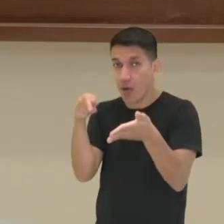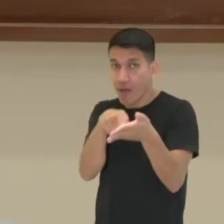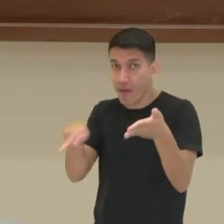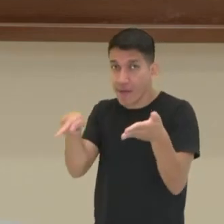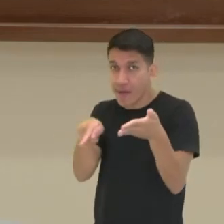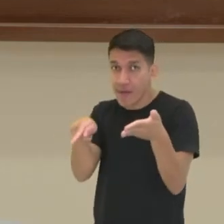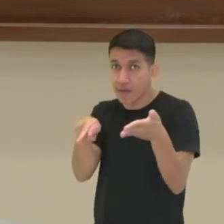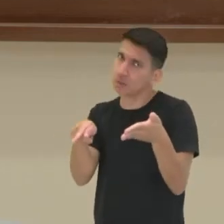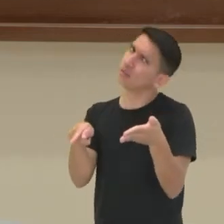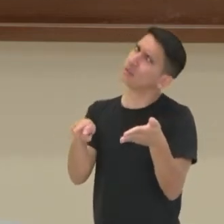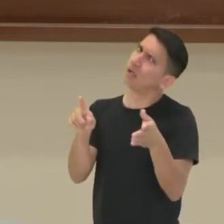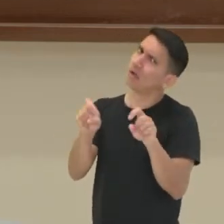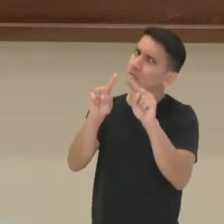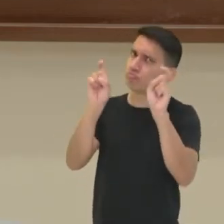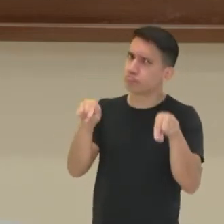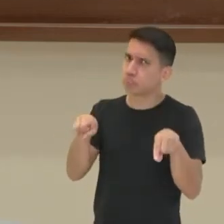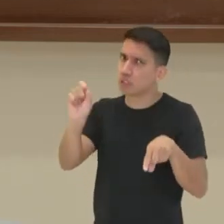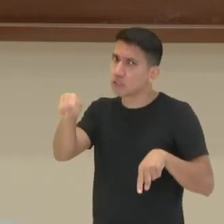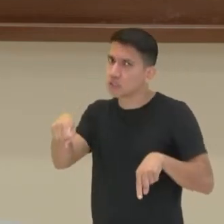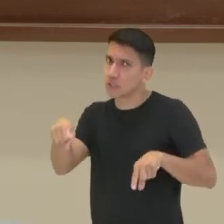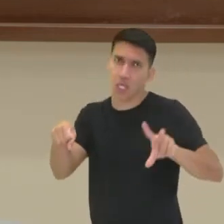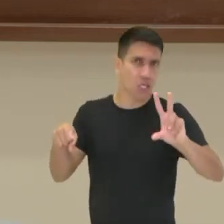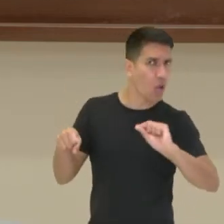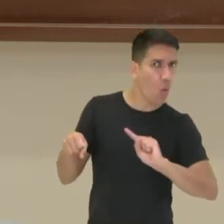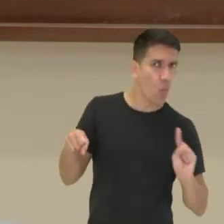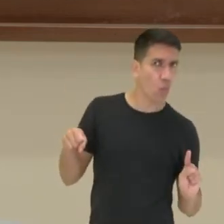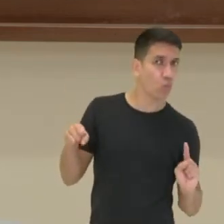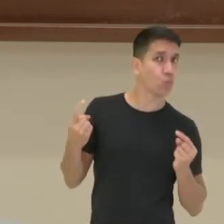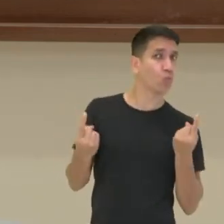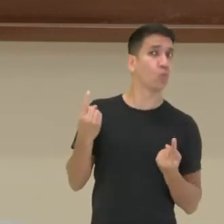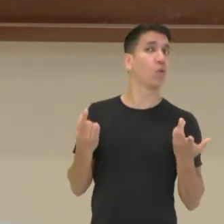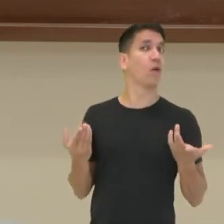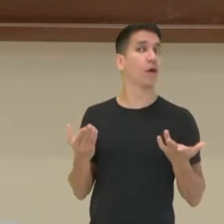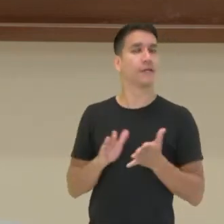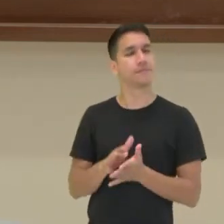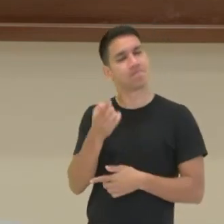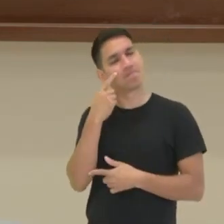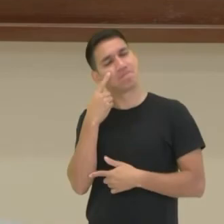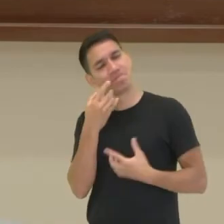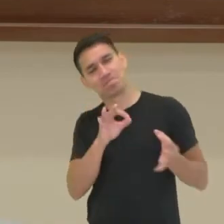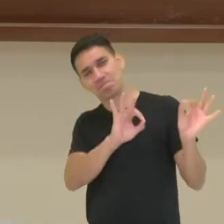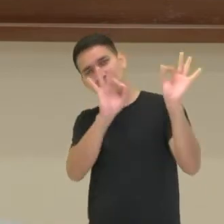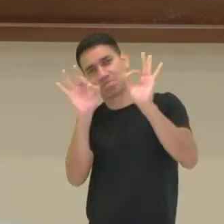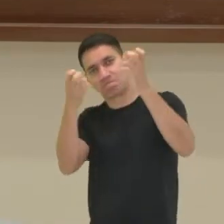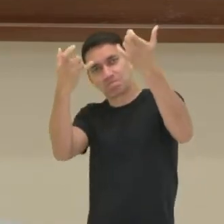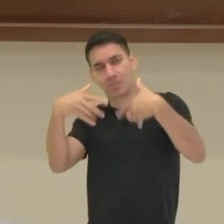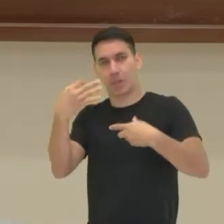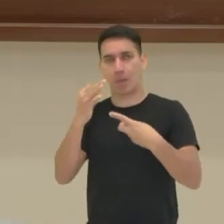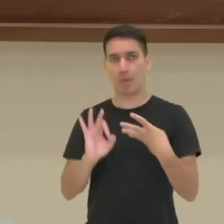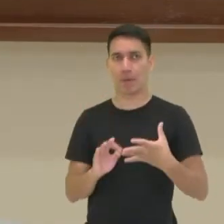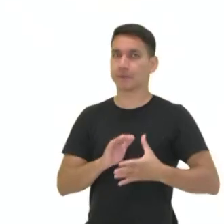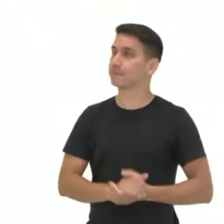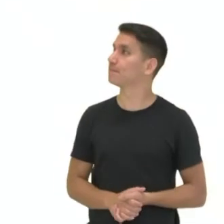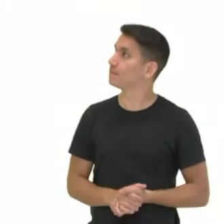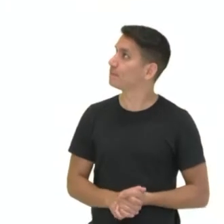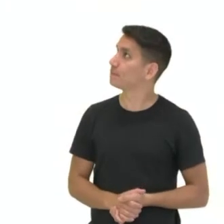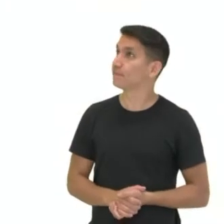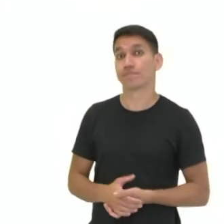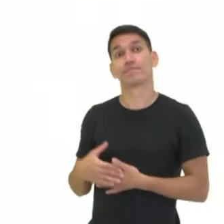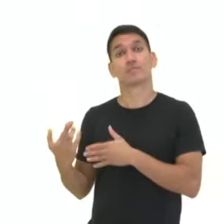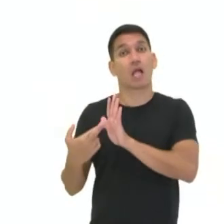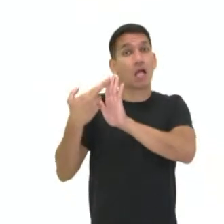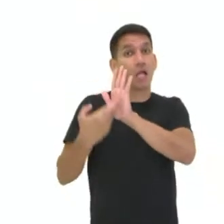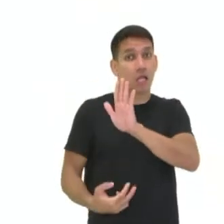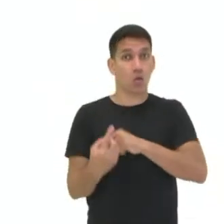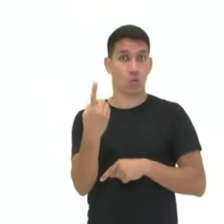elas? Será que sim? Será que não? Vamos lá, acompanhem comigo a correção. A